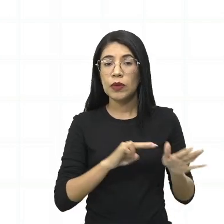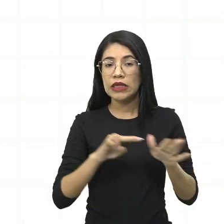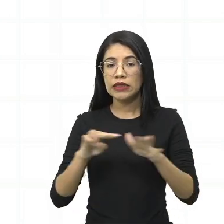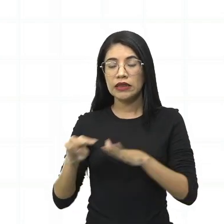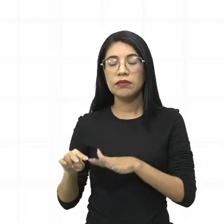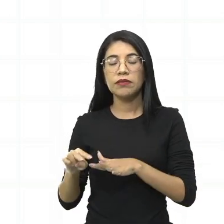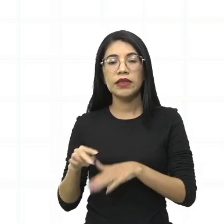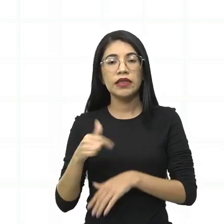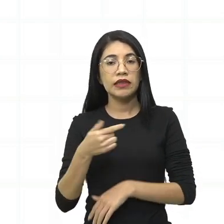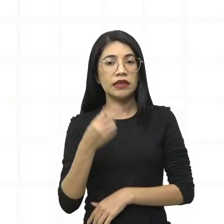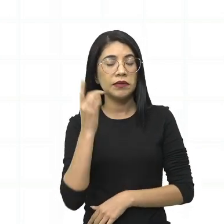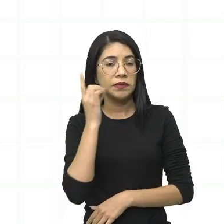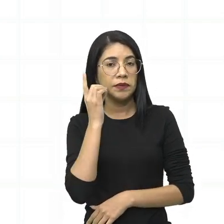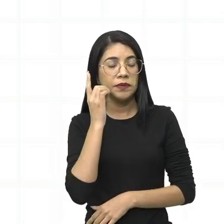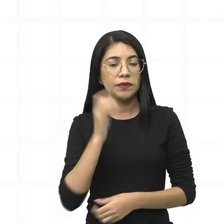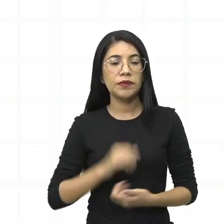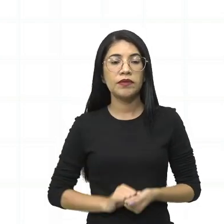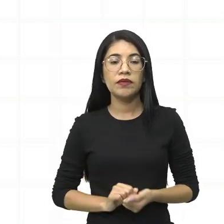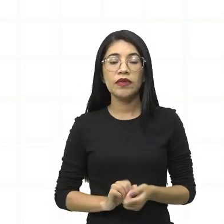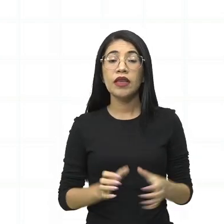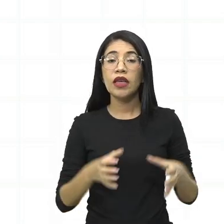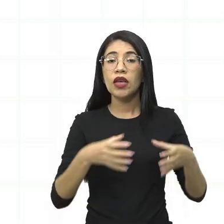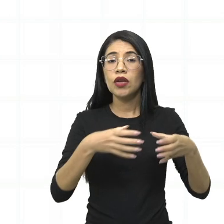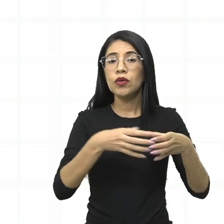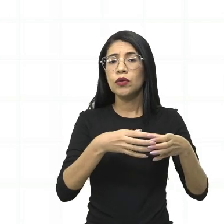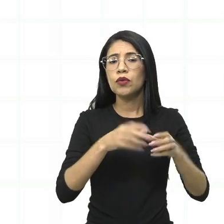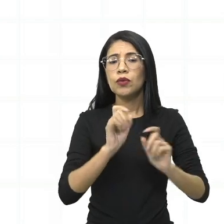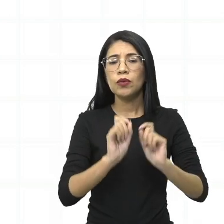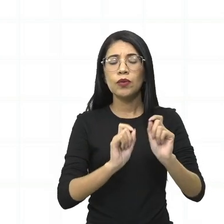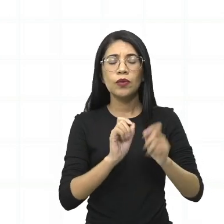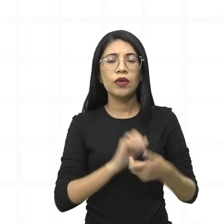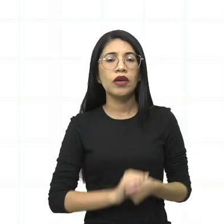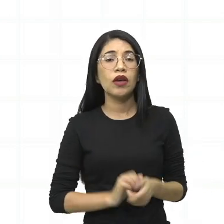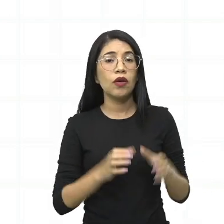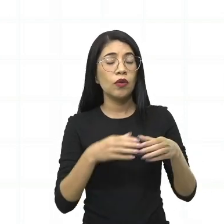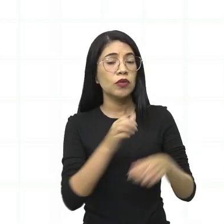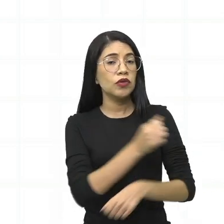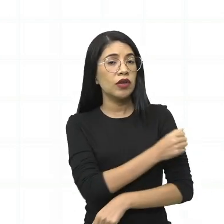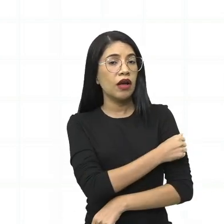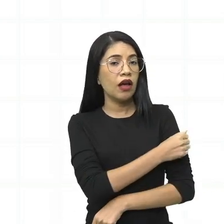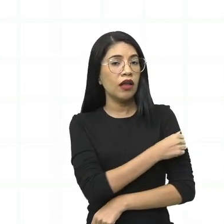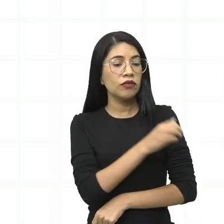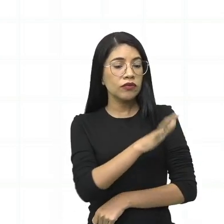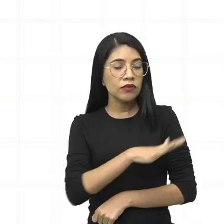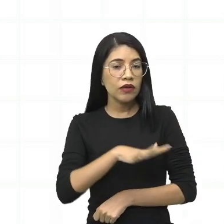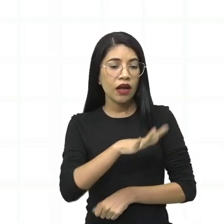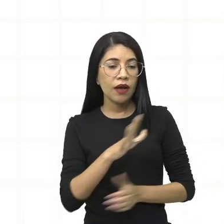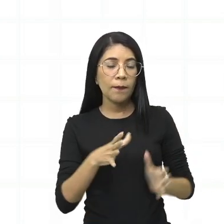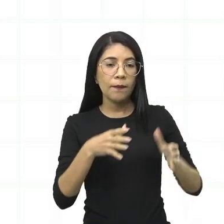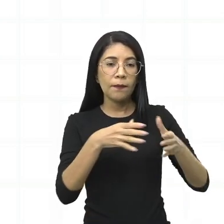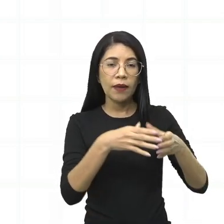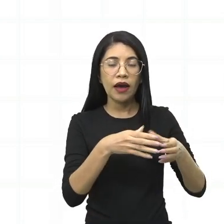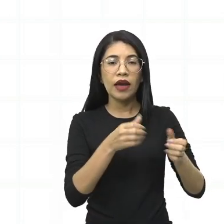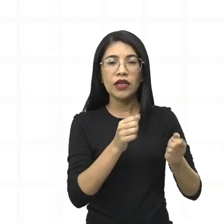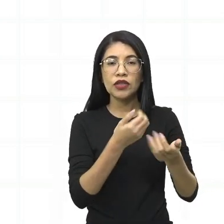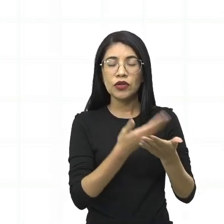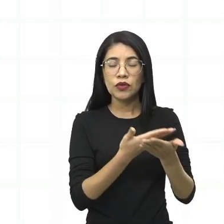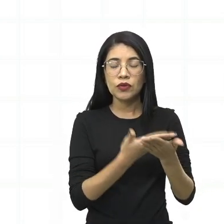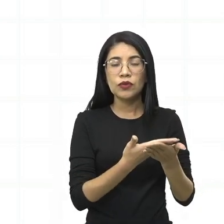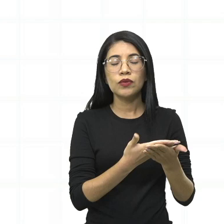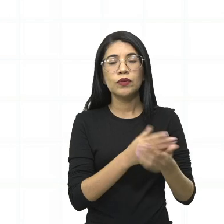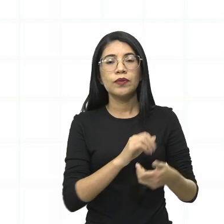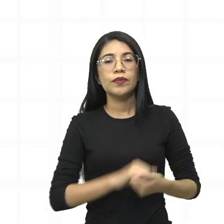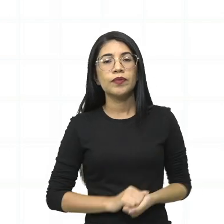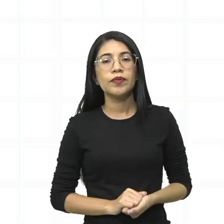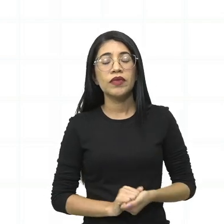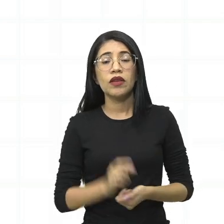de semana. E turma, eu me refiro ao quê? Alunos de uma mesma classe. Então,